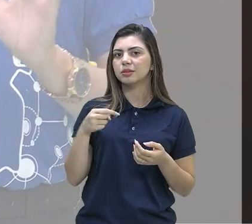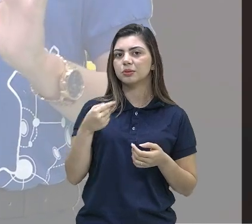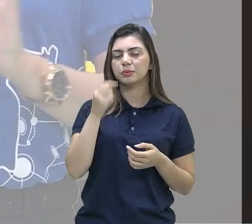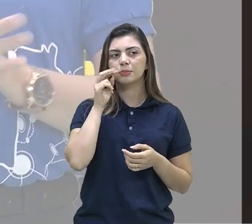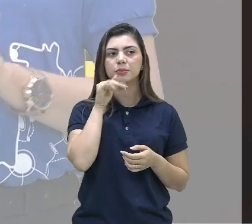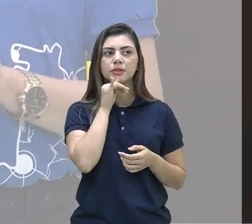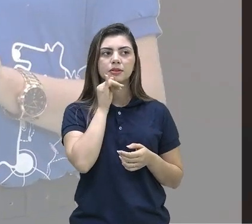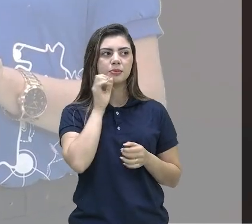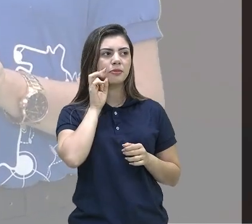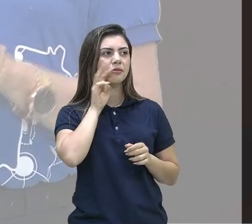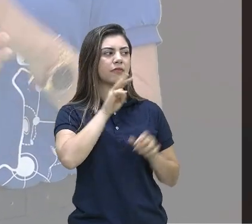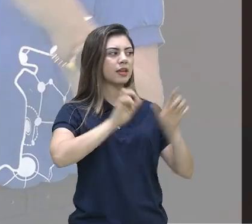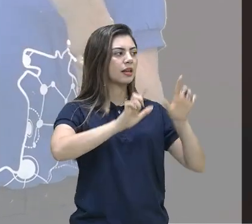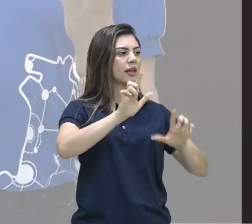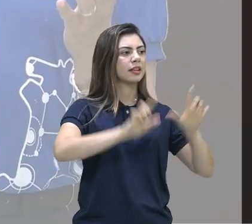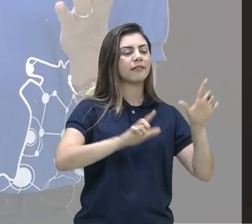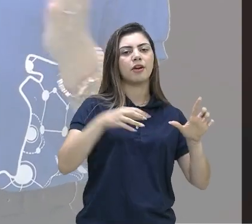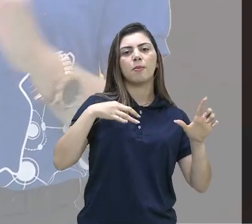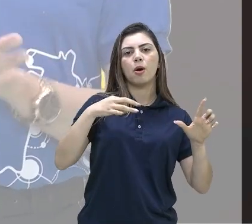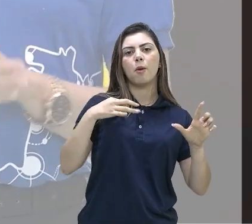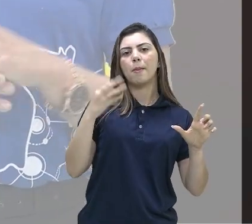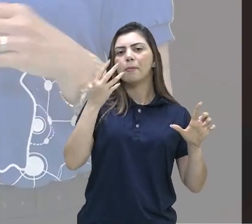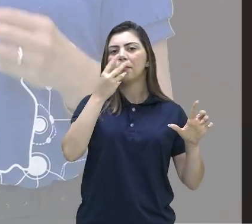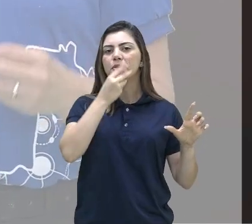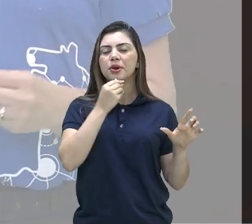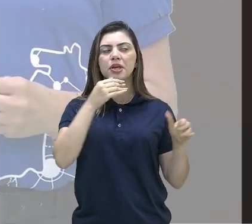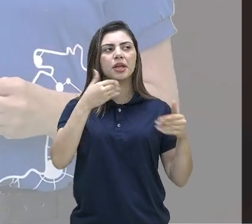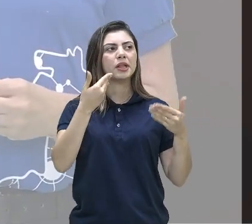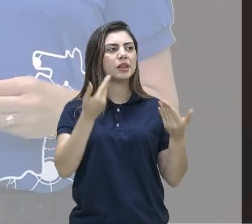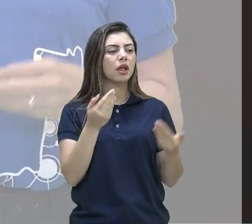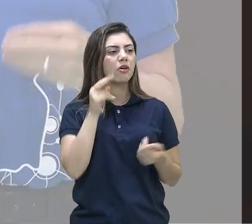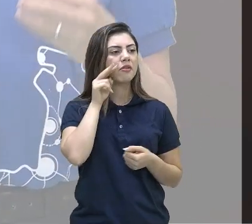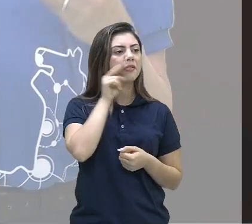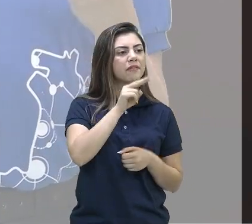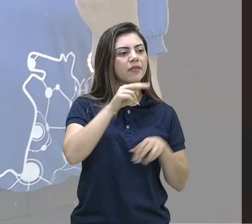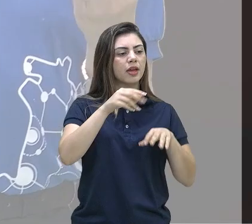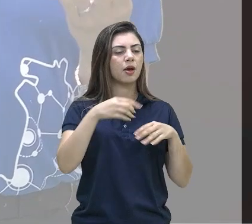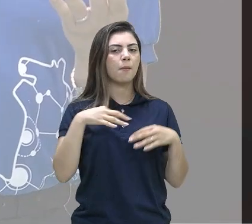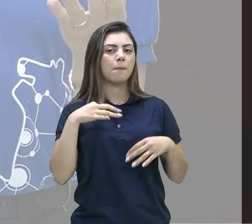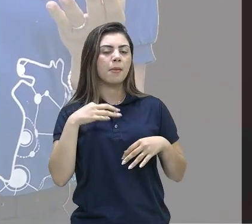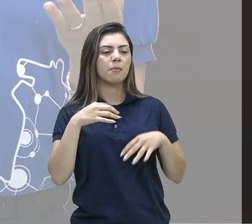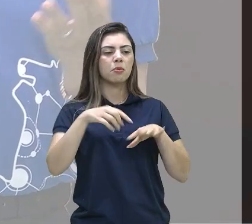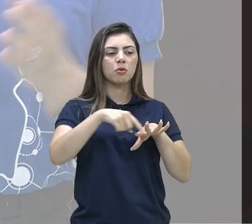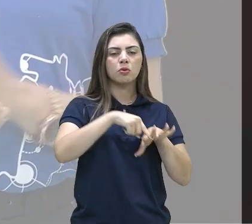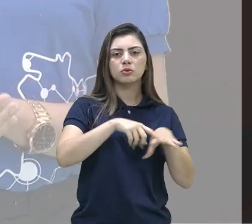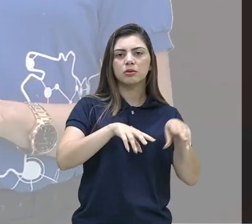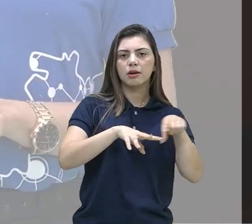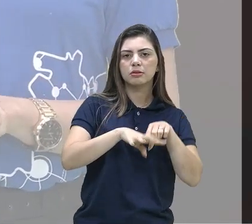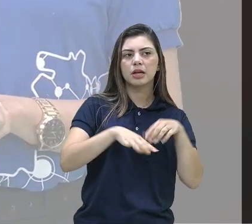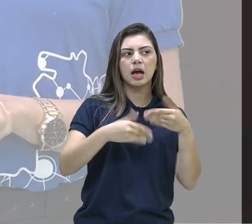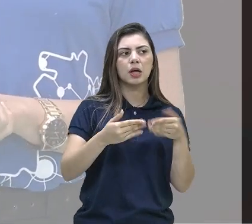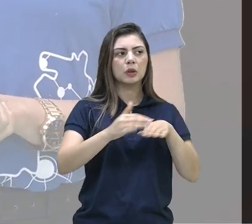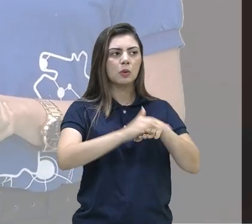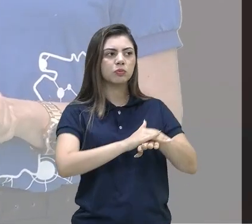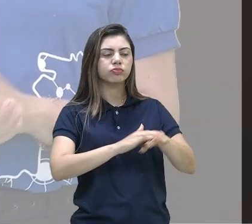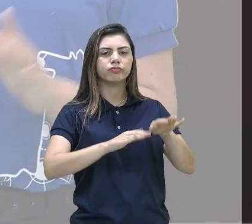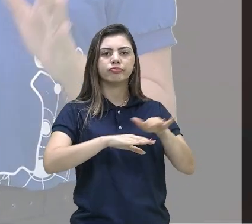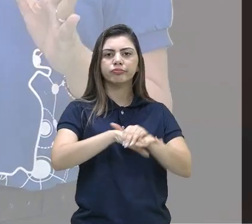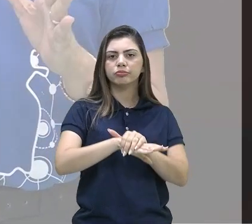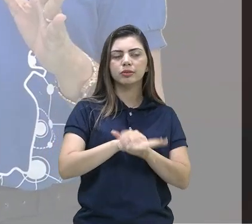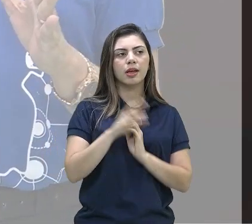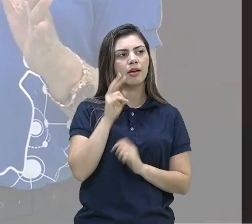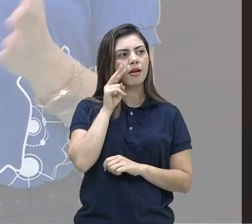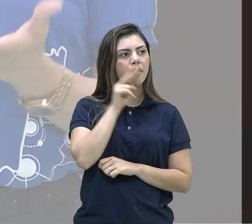roupa bonita, né, vê uma blusa, vê um calçado, vê um tênis aí que te agrada, eu acho